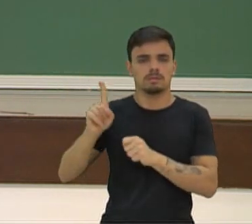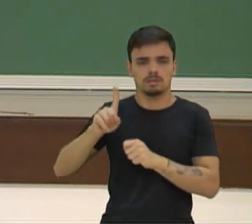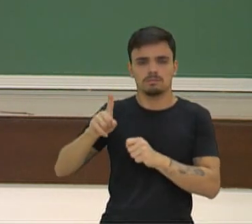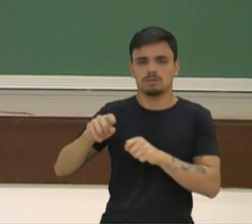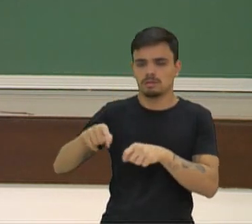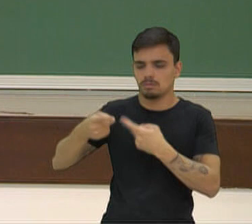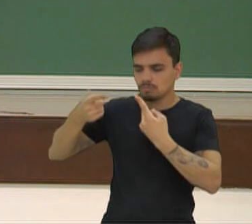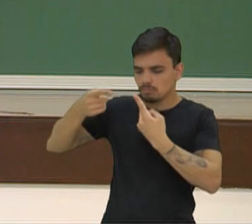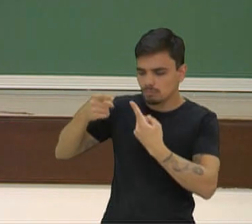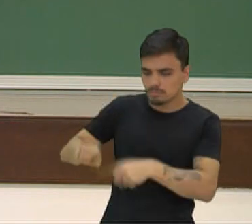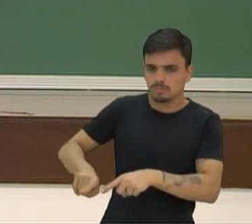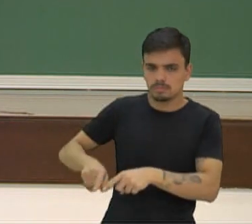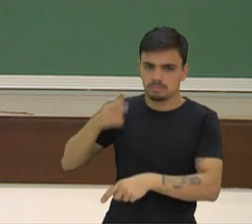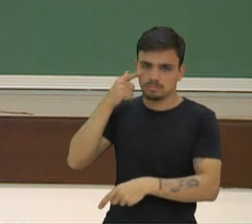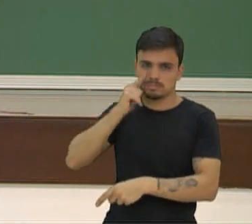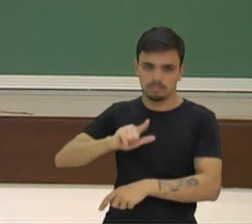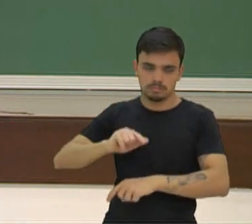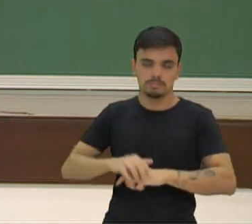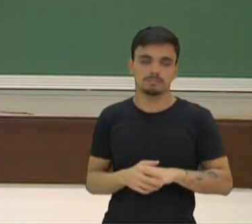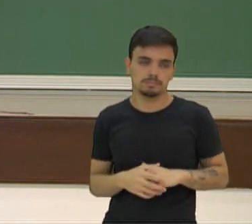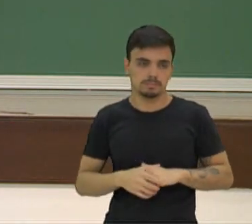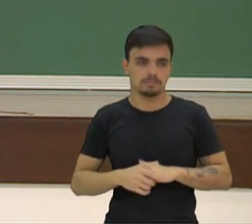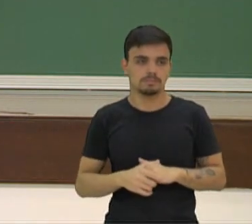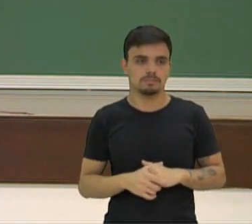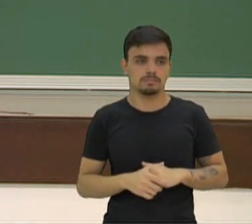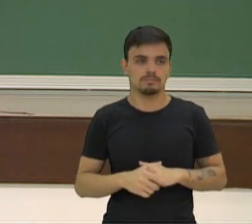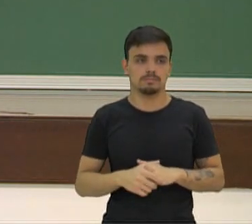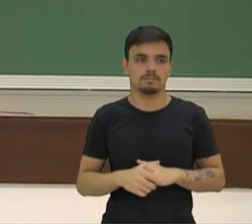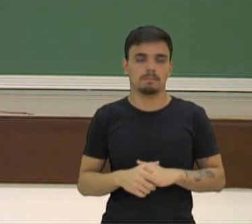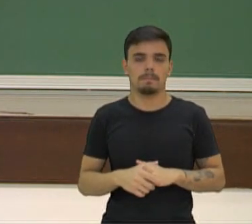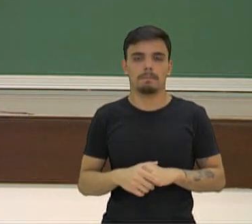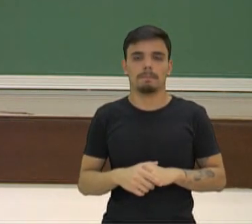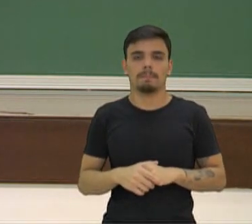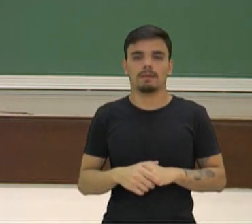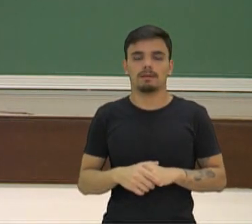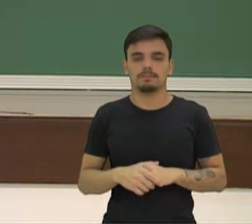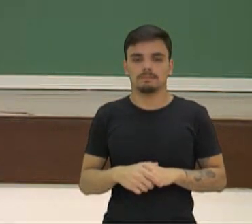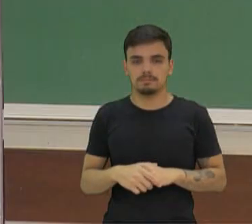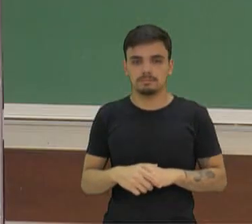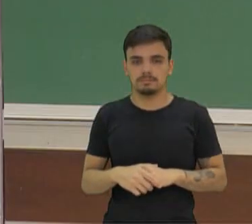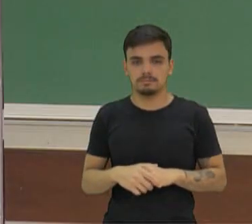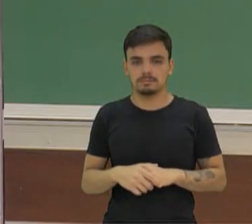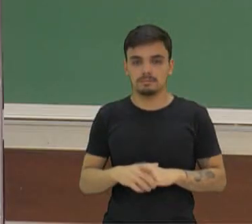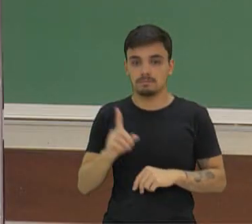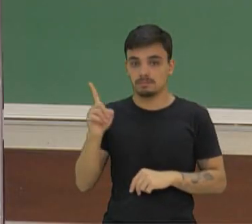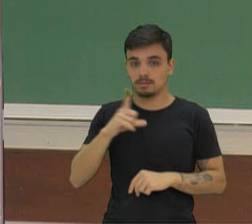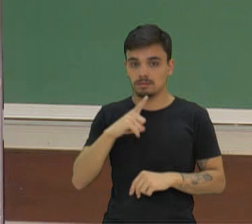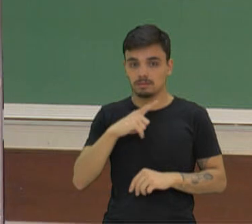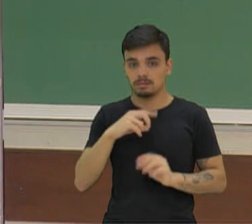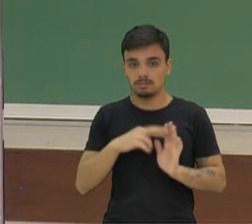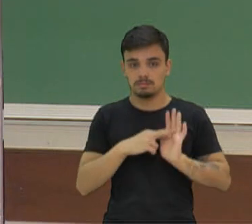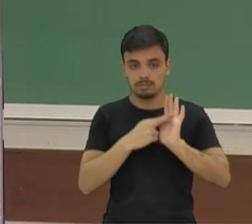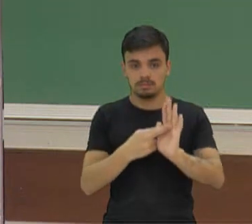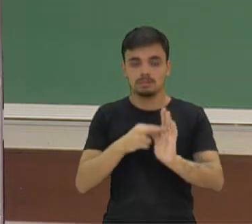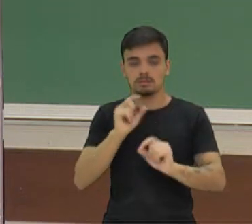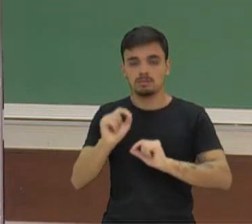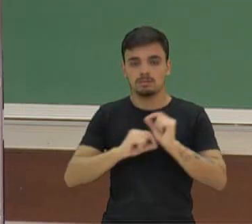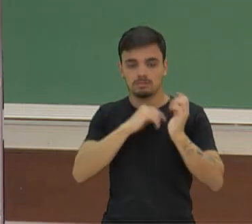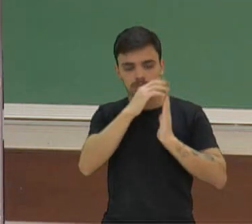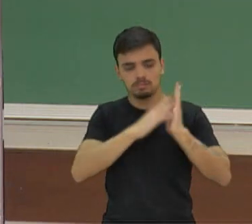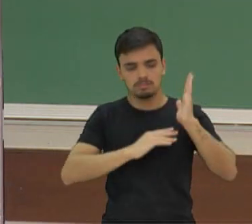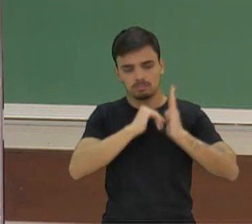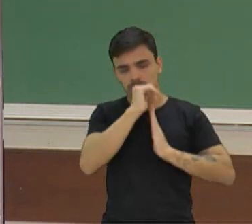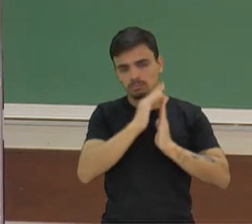derrotada, ela foi vencida. Continuando, aqui nós temos uma representação, tá? Uma